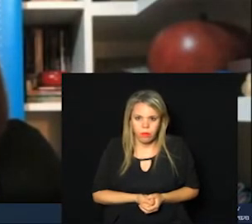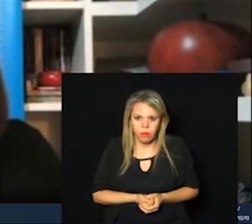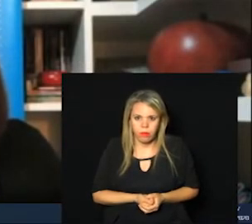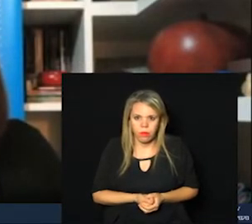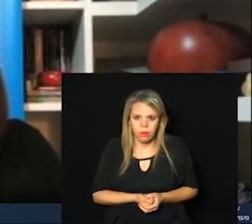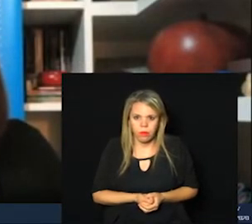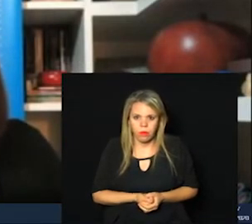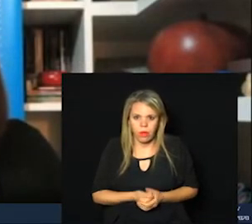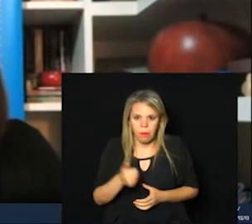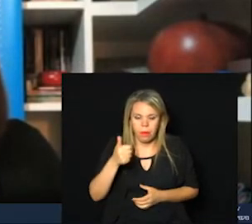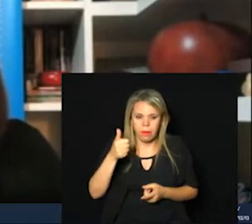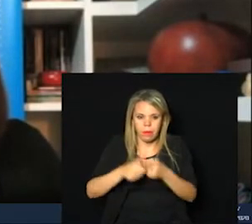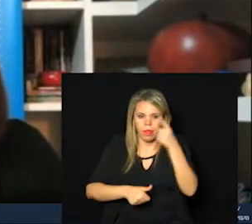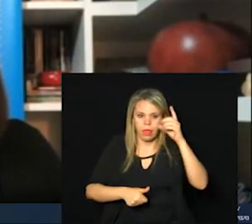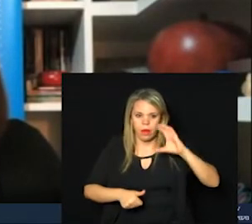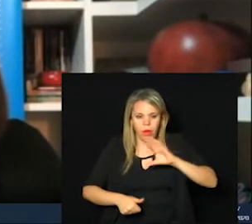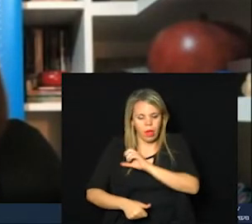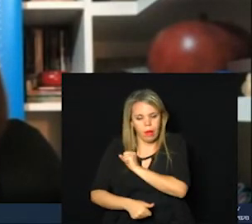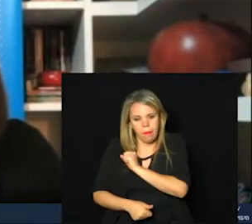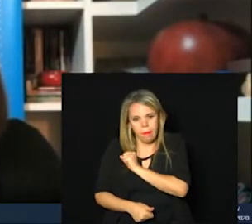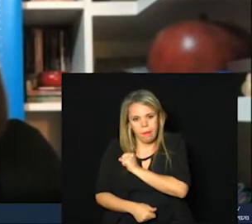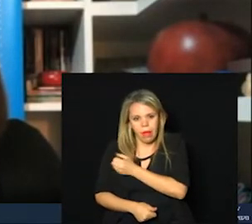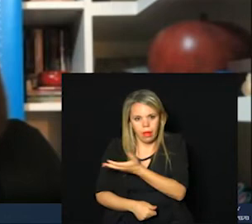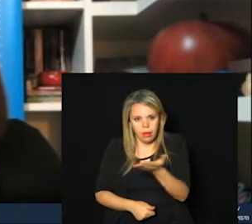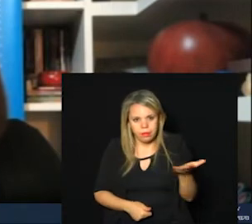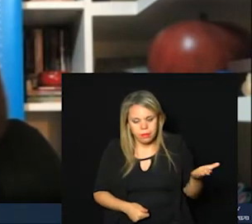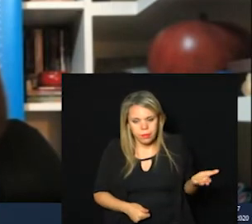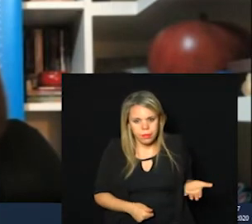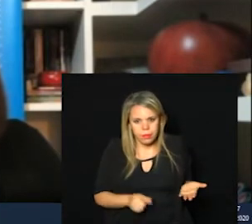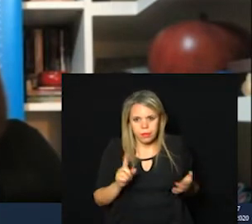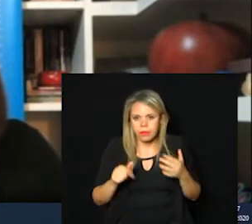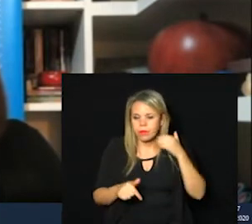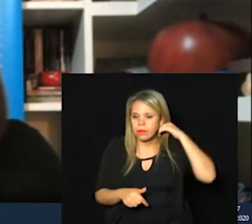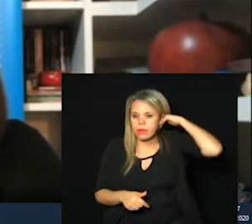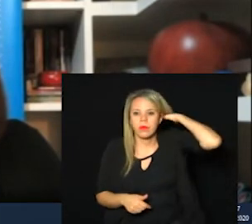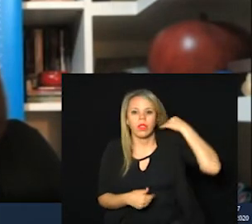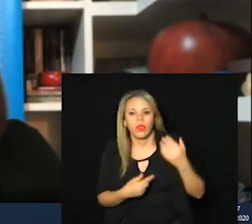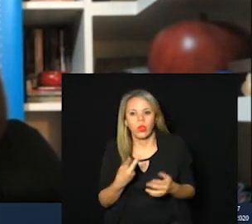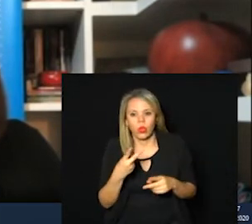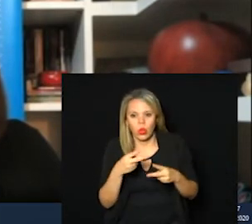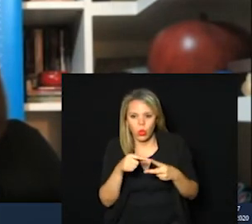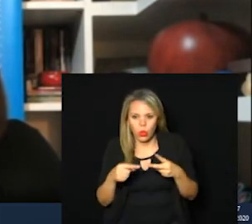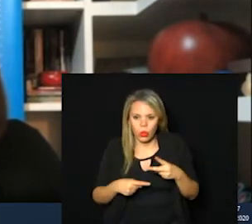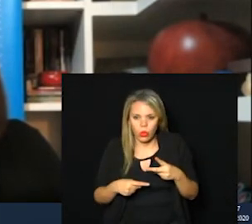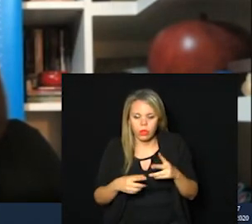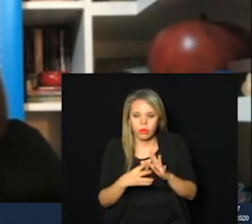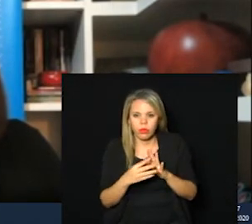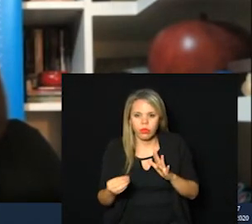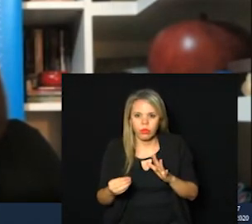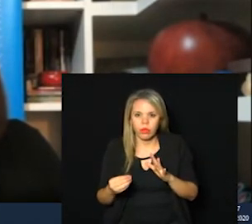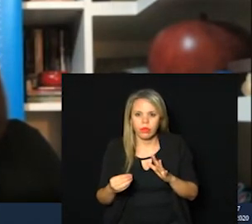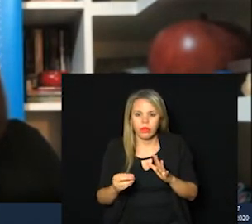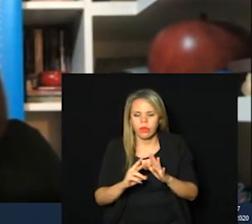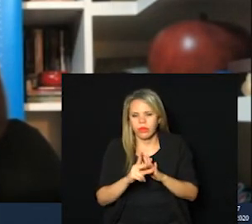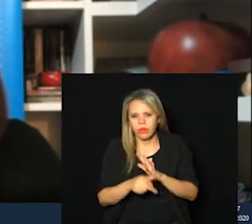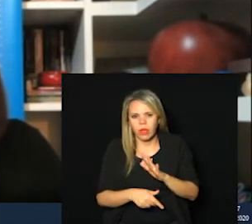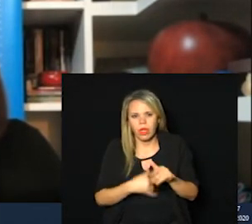Ser o primeiro a amar. Estes dois são 2 modelos do dado, mas existem tantos